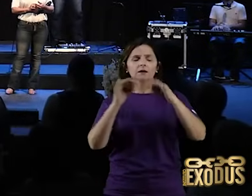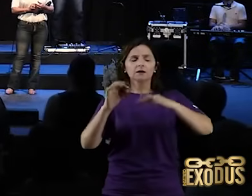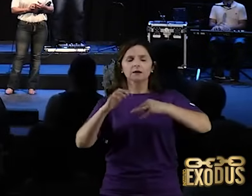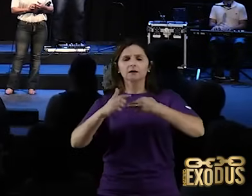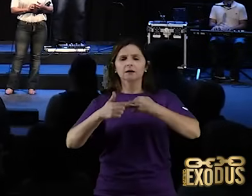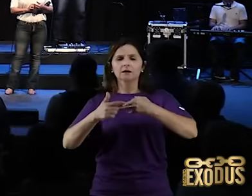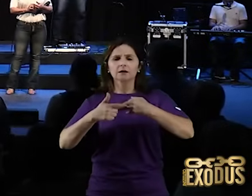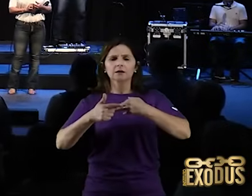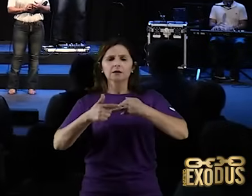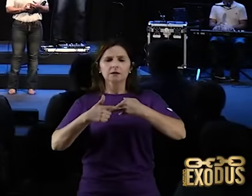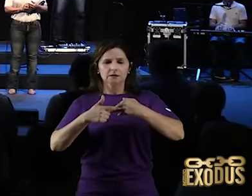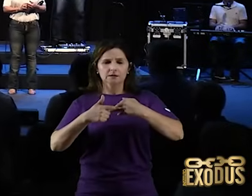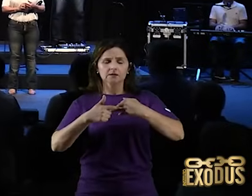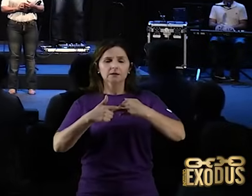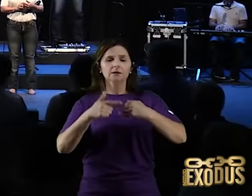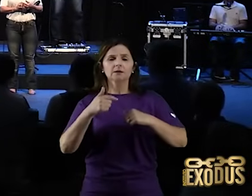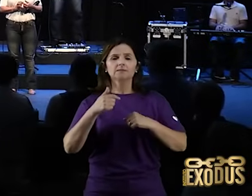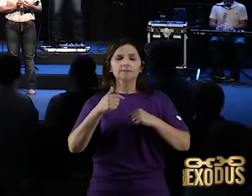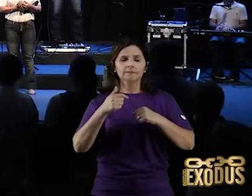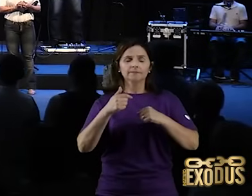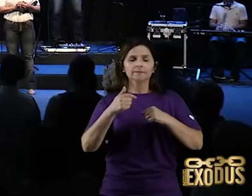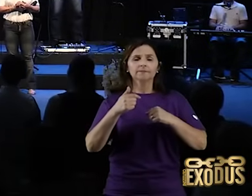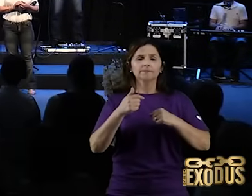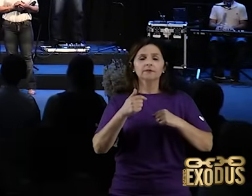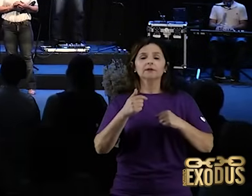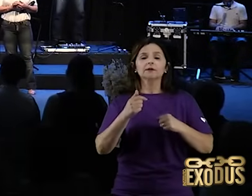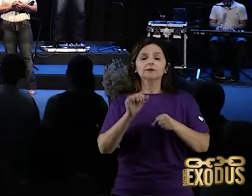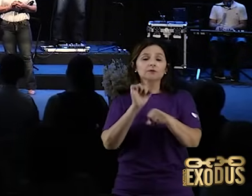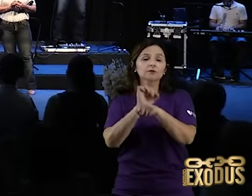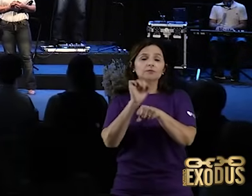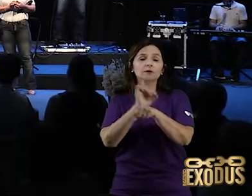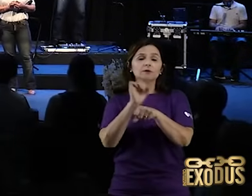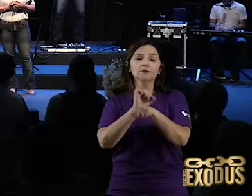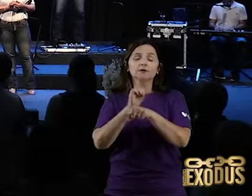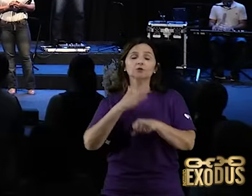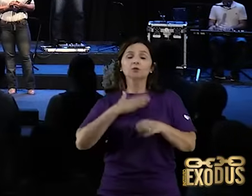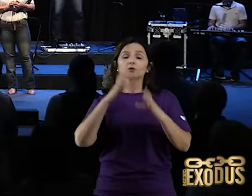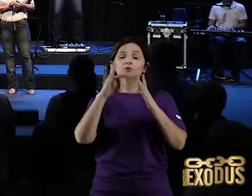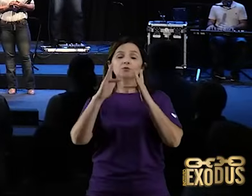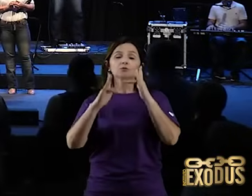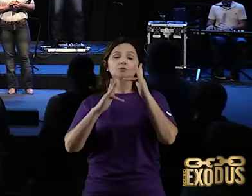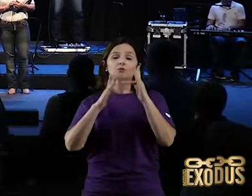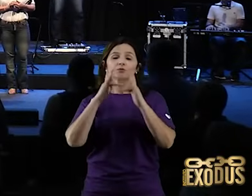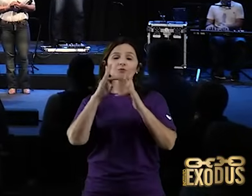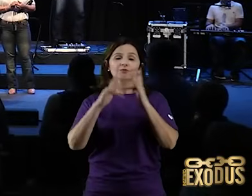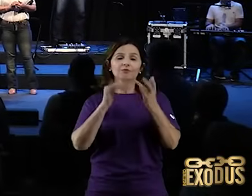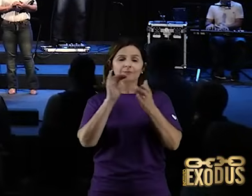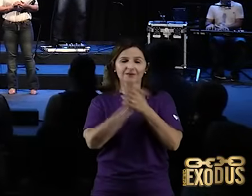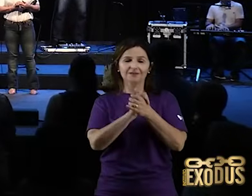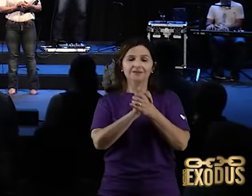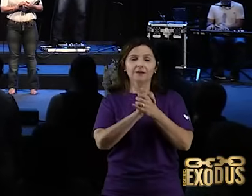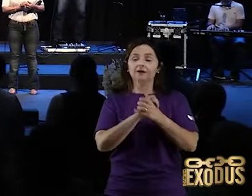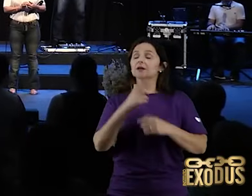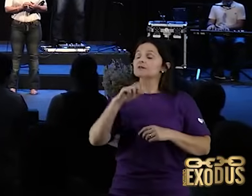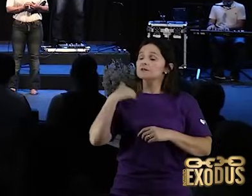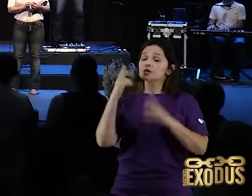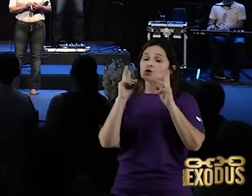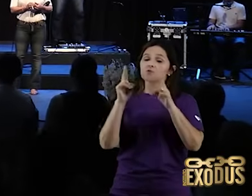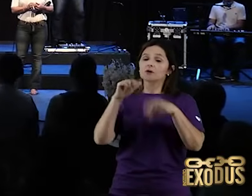é isso tô esperando meu noivo me levar para altar nós estamos esperando o senhor amém